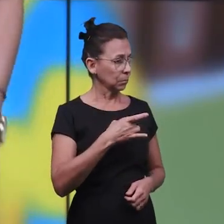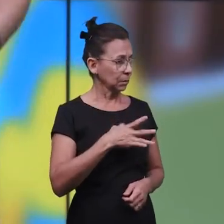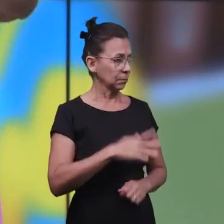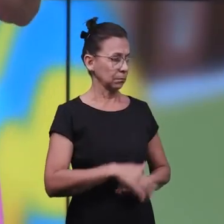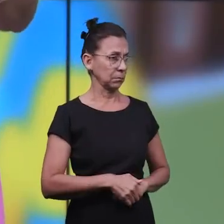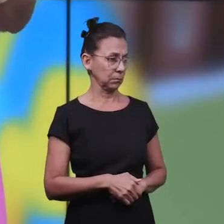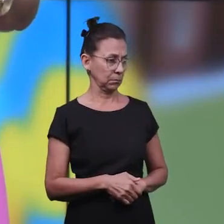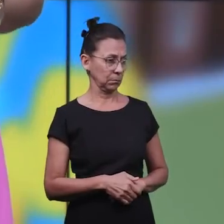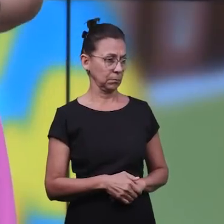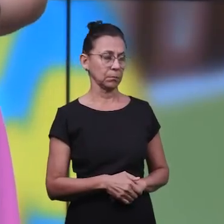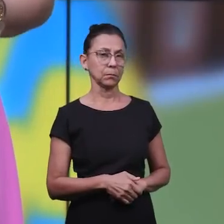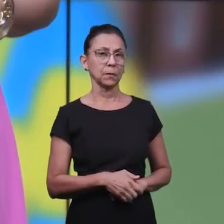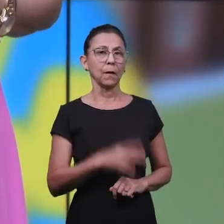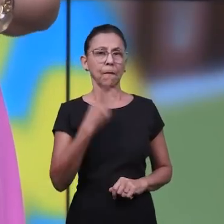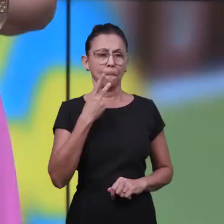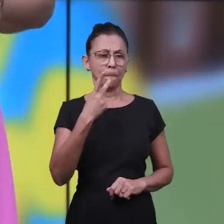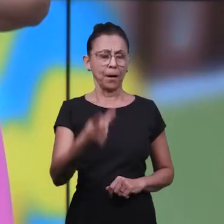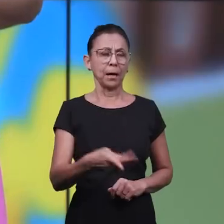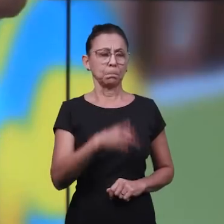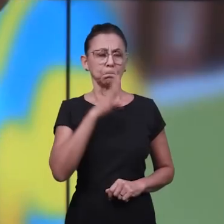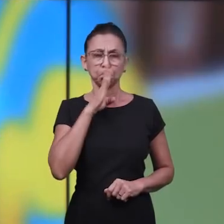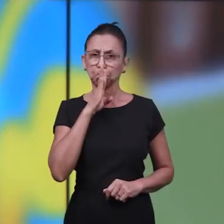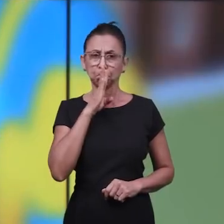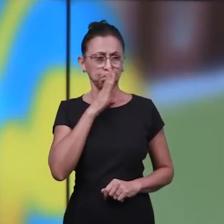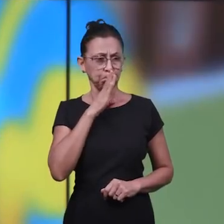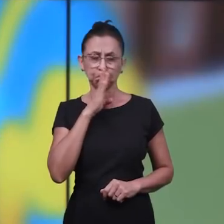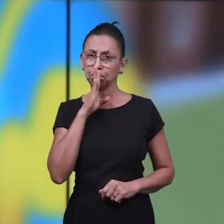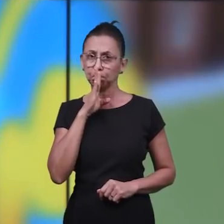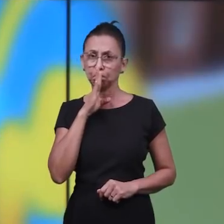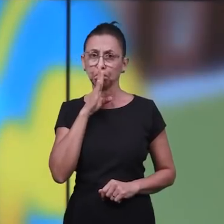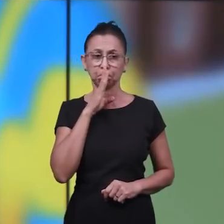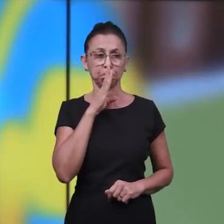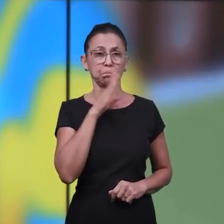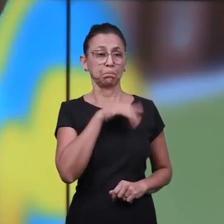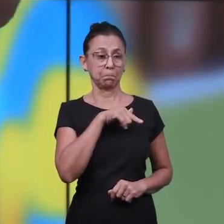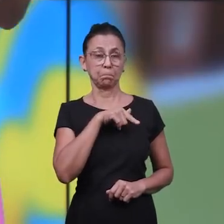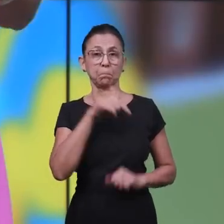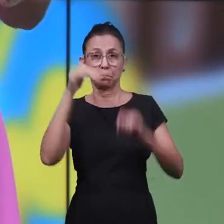temas, fala e não se cale. E Paulo